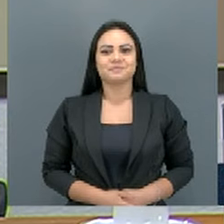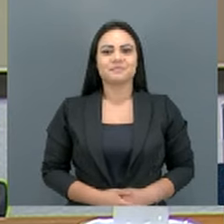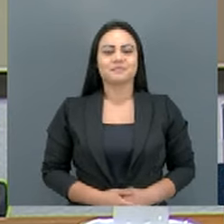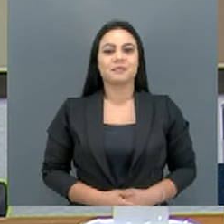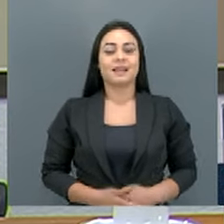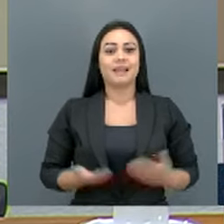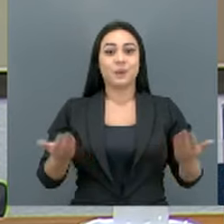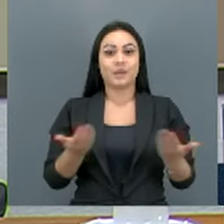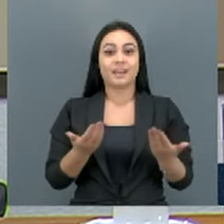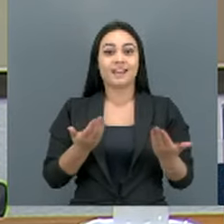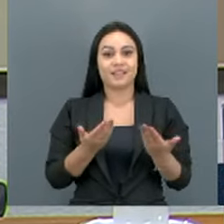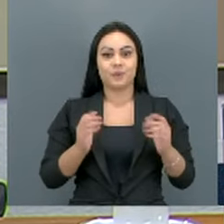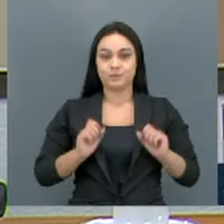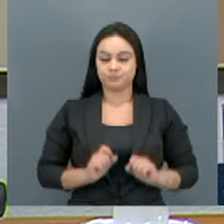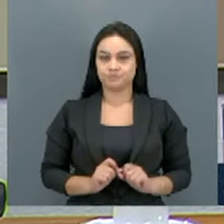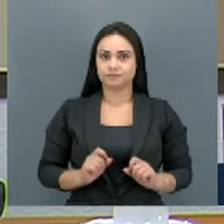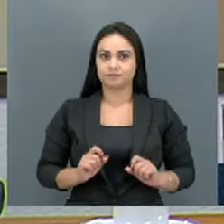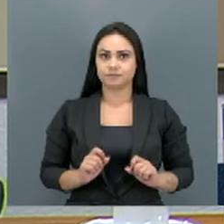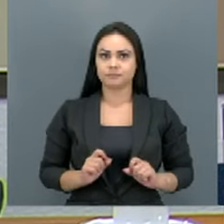E eu quero